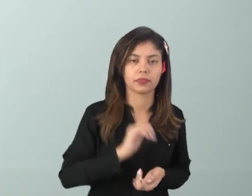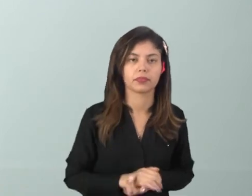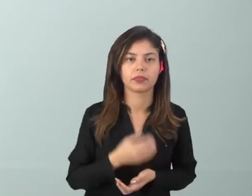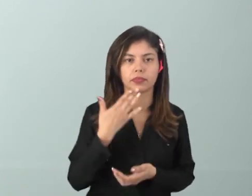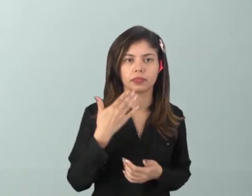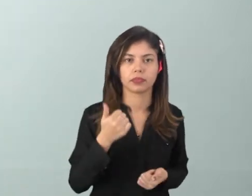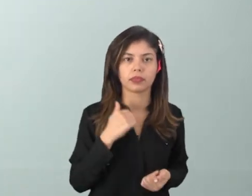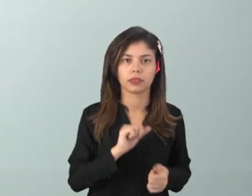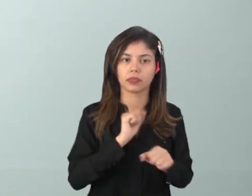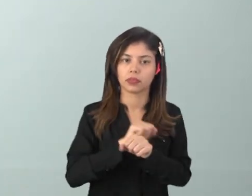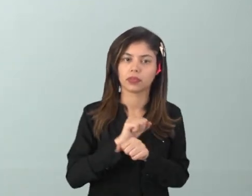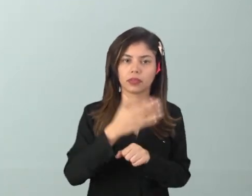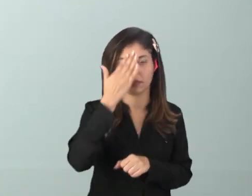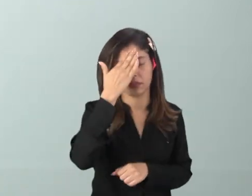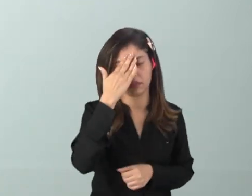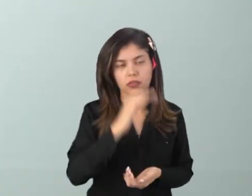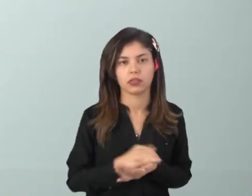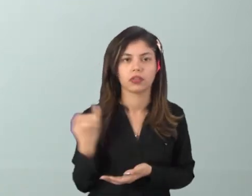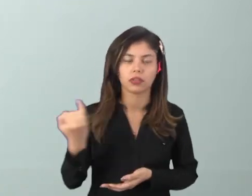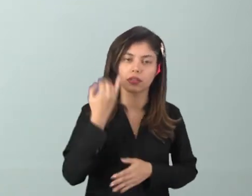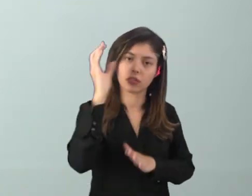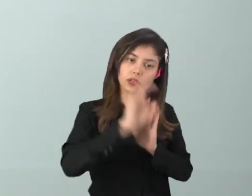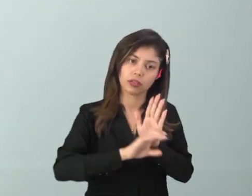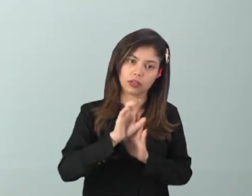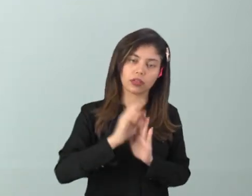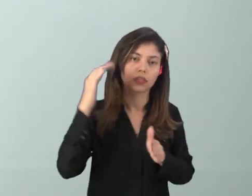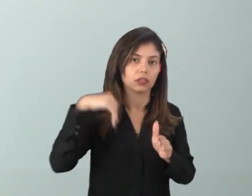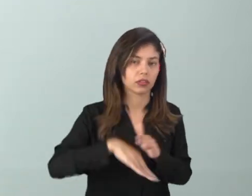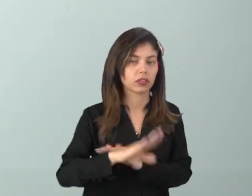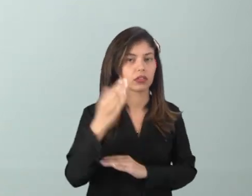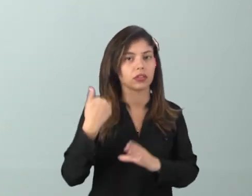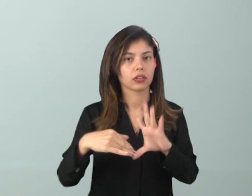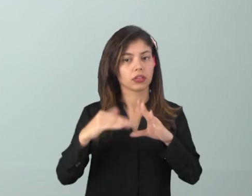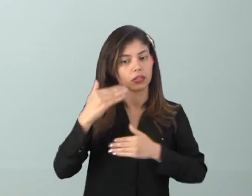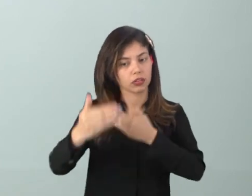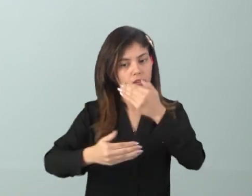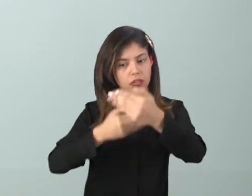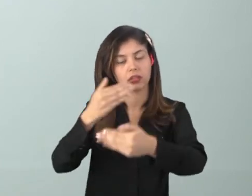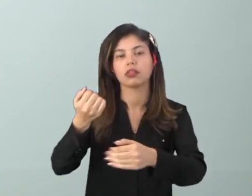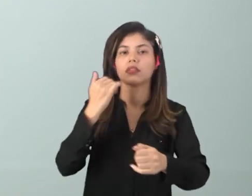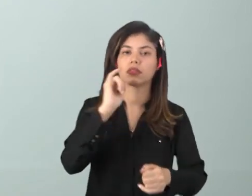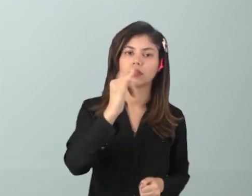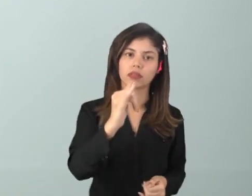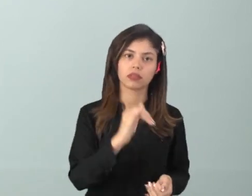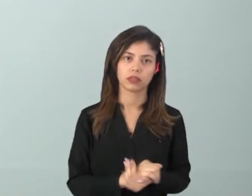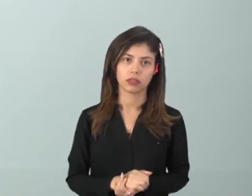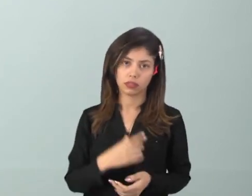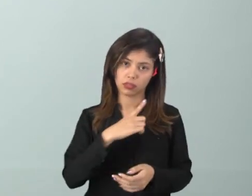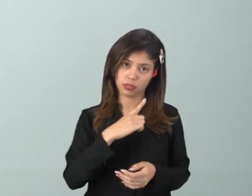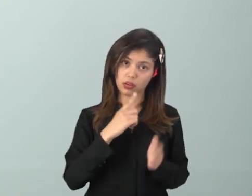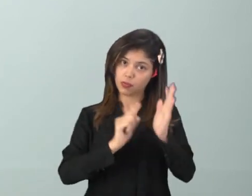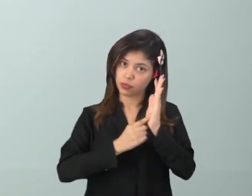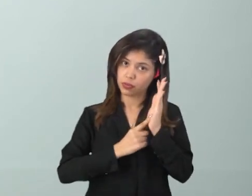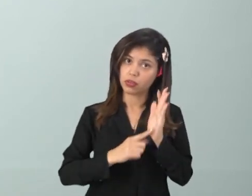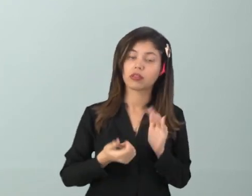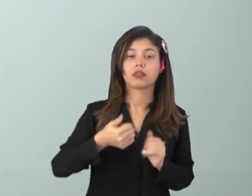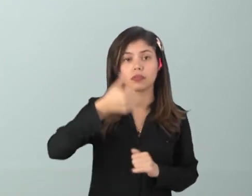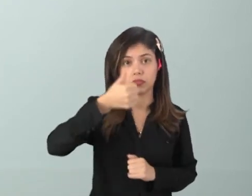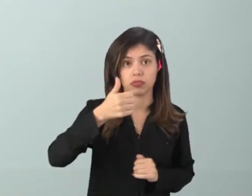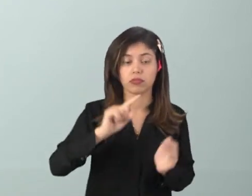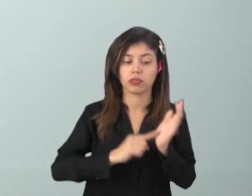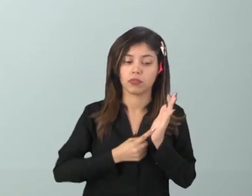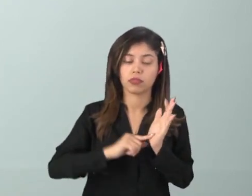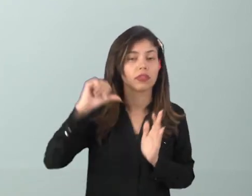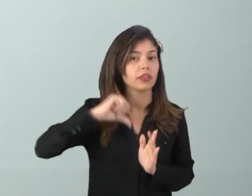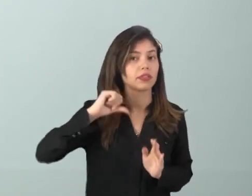tá bom? Espero que vocês tenham entendido os principais conceitos. Guardem a mensagem. Todo processo de produção de energia tem pontos negativos e